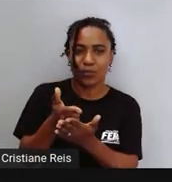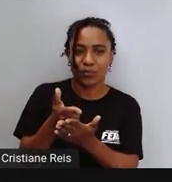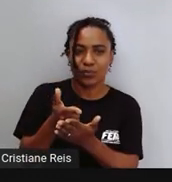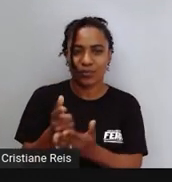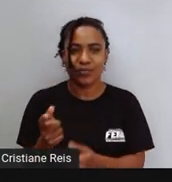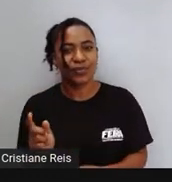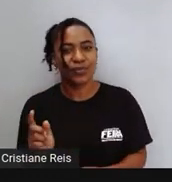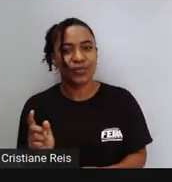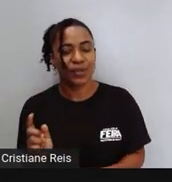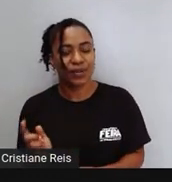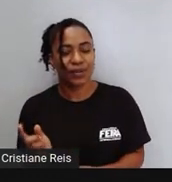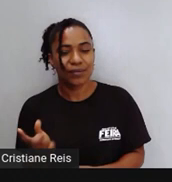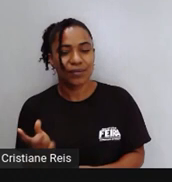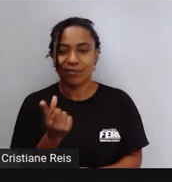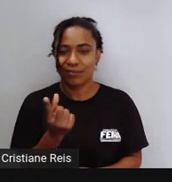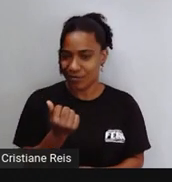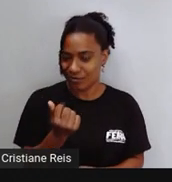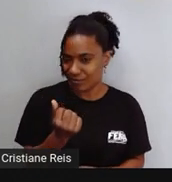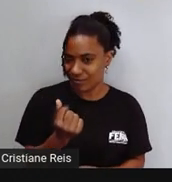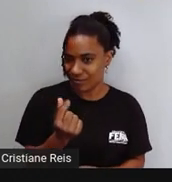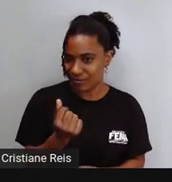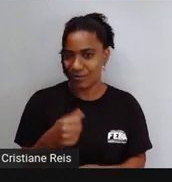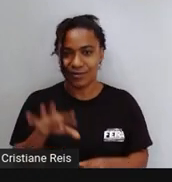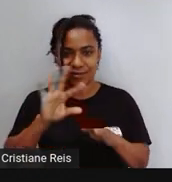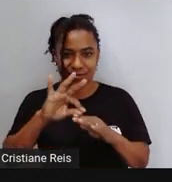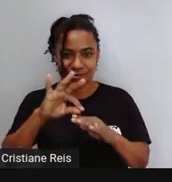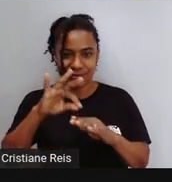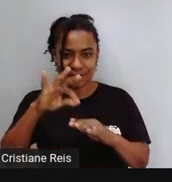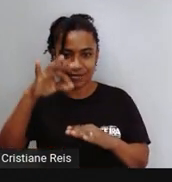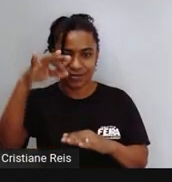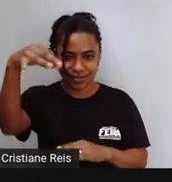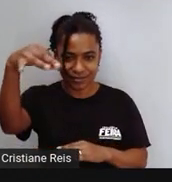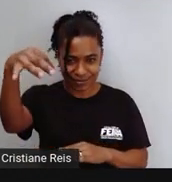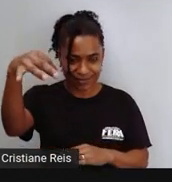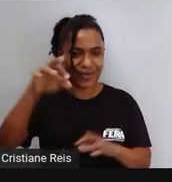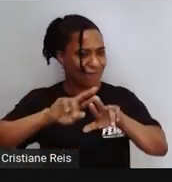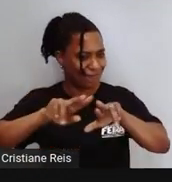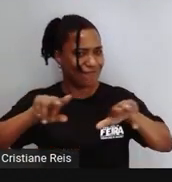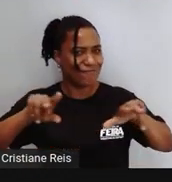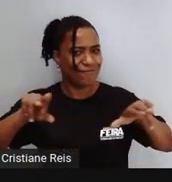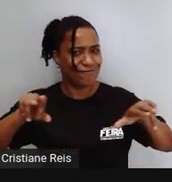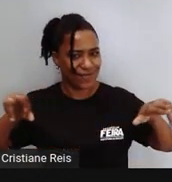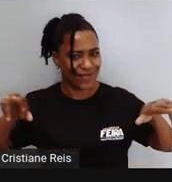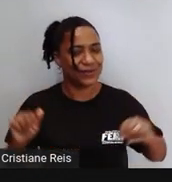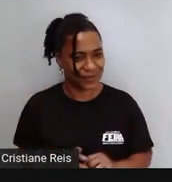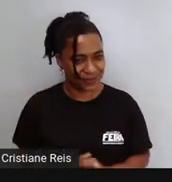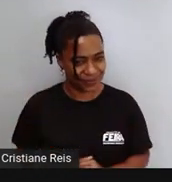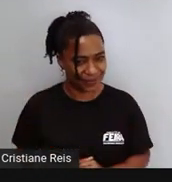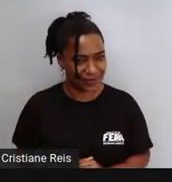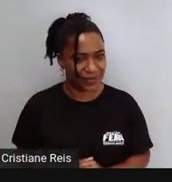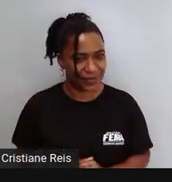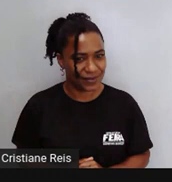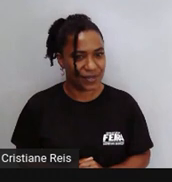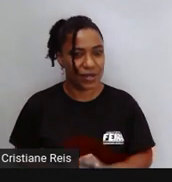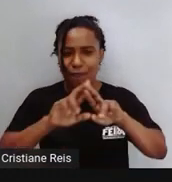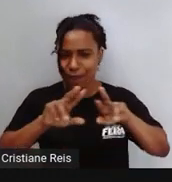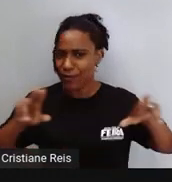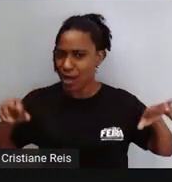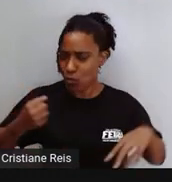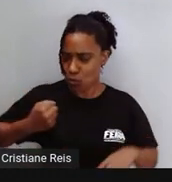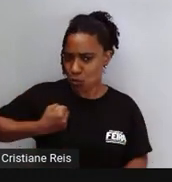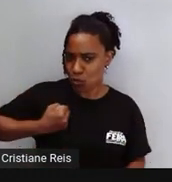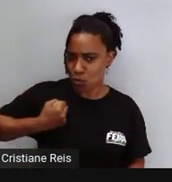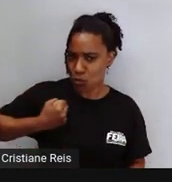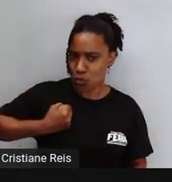o calendário, money, dinheiro, etc. etc. Há uma infinidade de